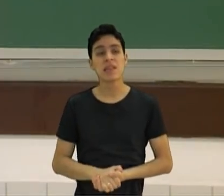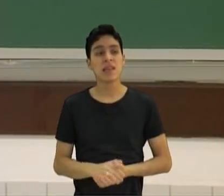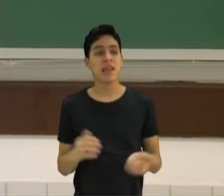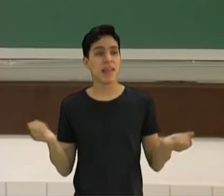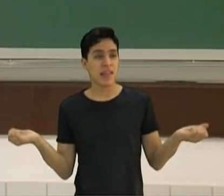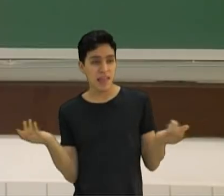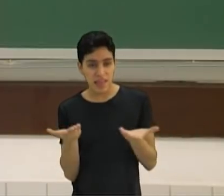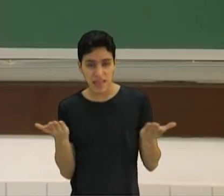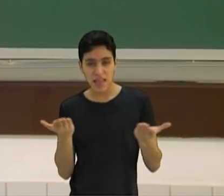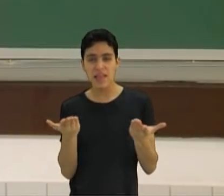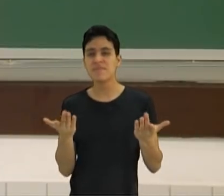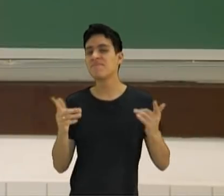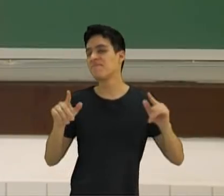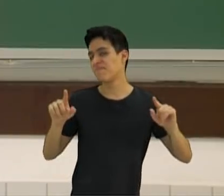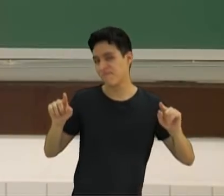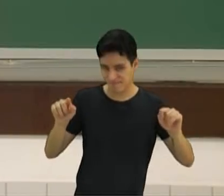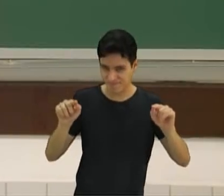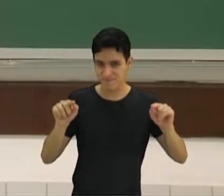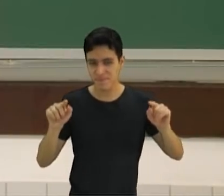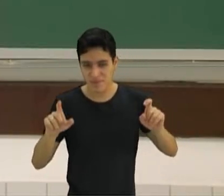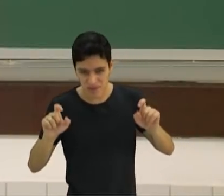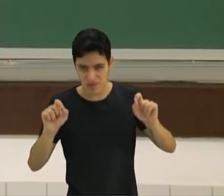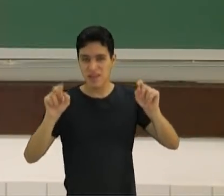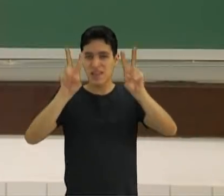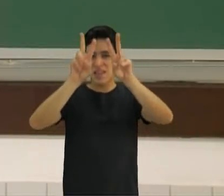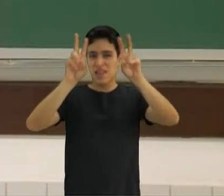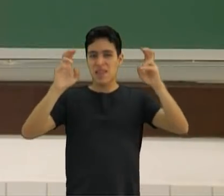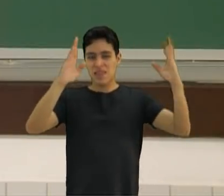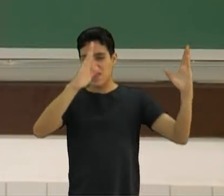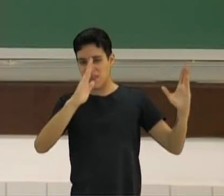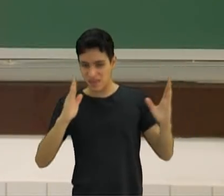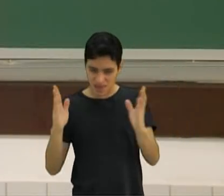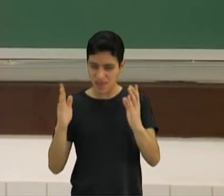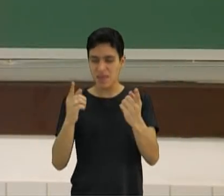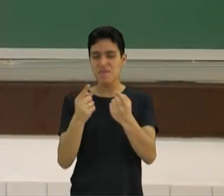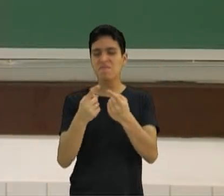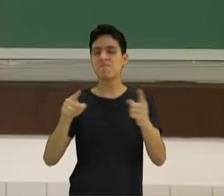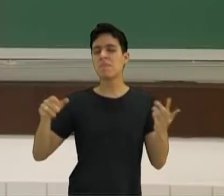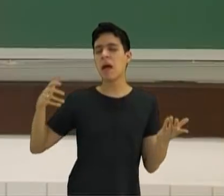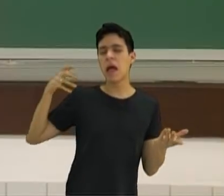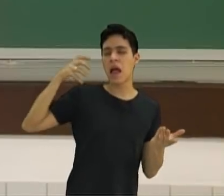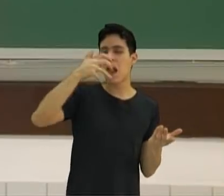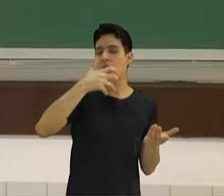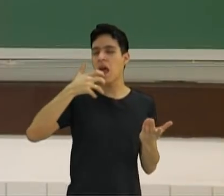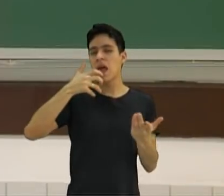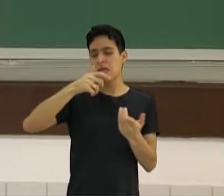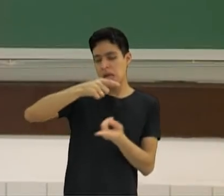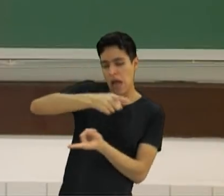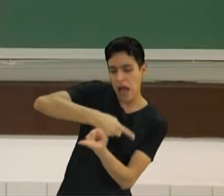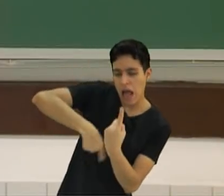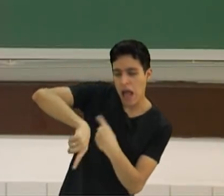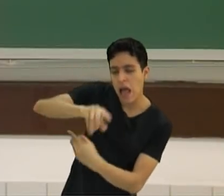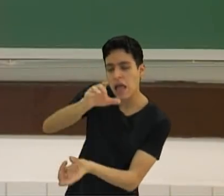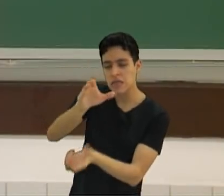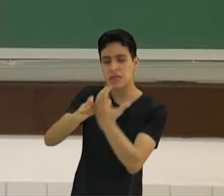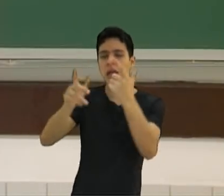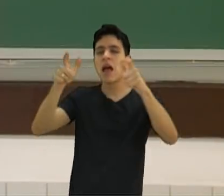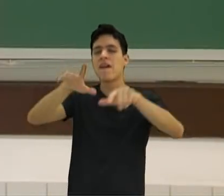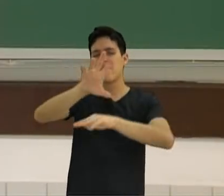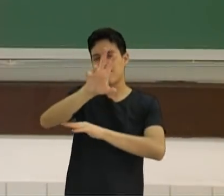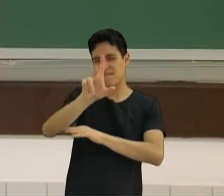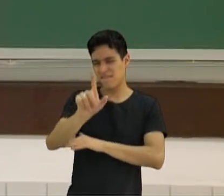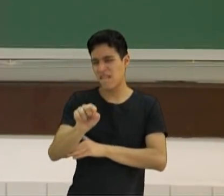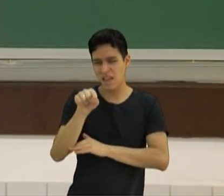agora a gente vai entrar na parte dos cantos de matriz indígena, tá? E aí a gente vai perceber